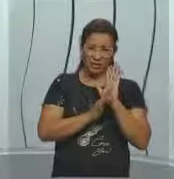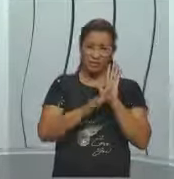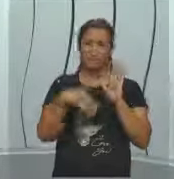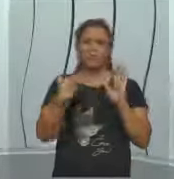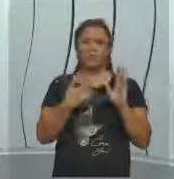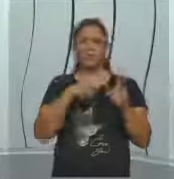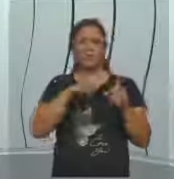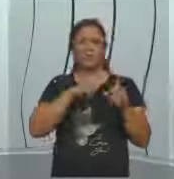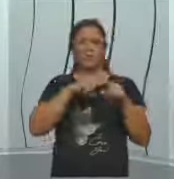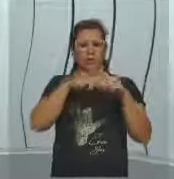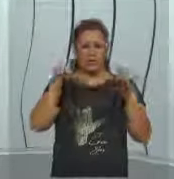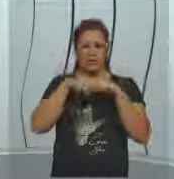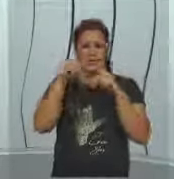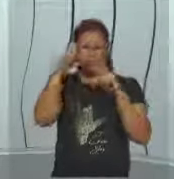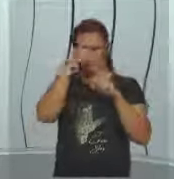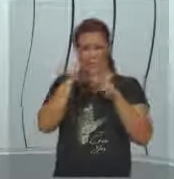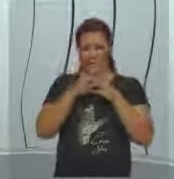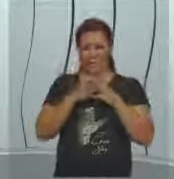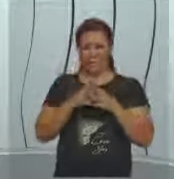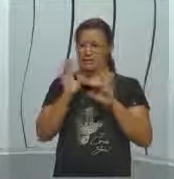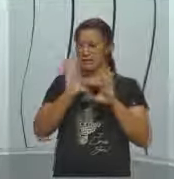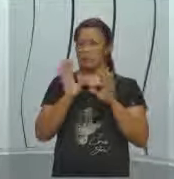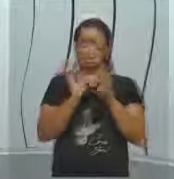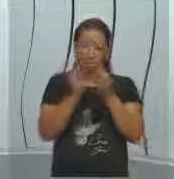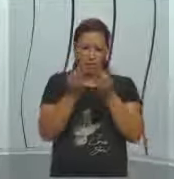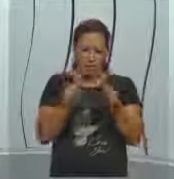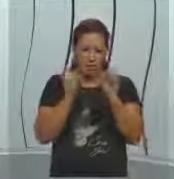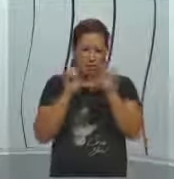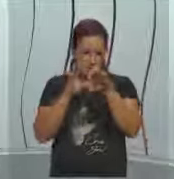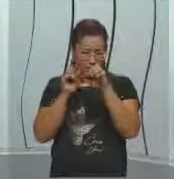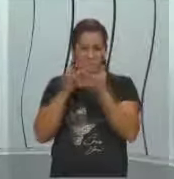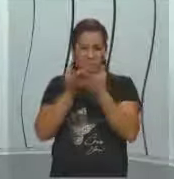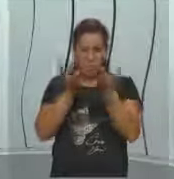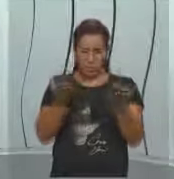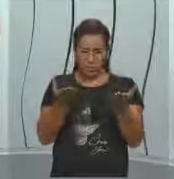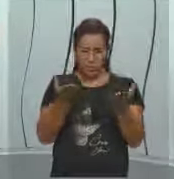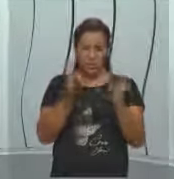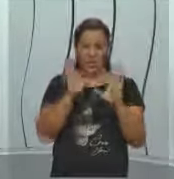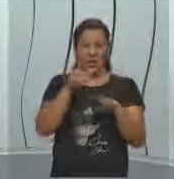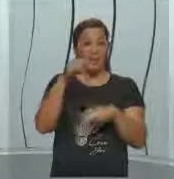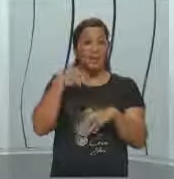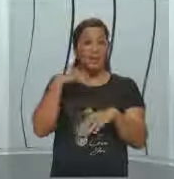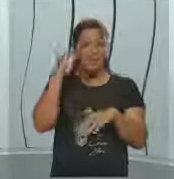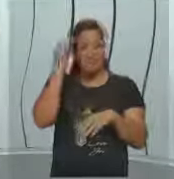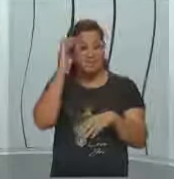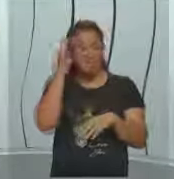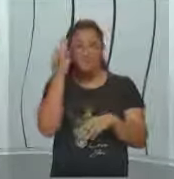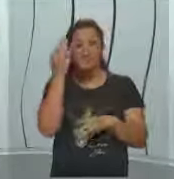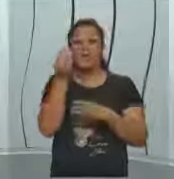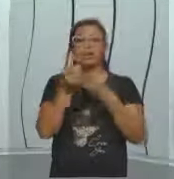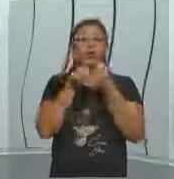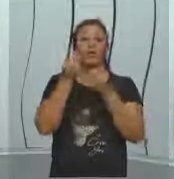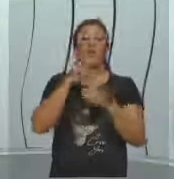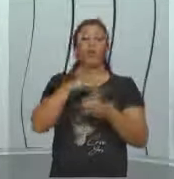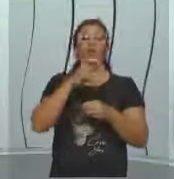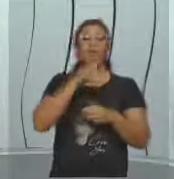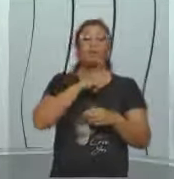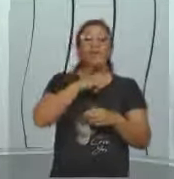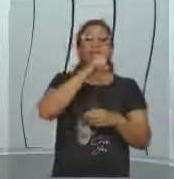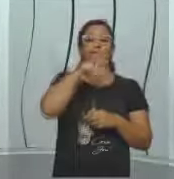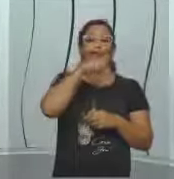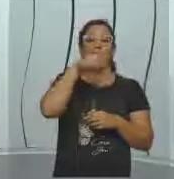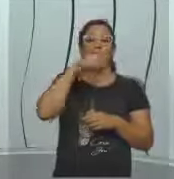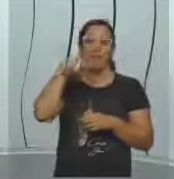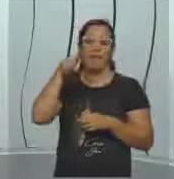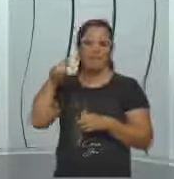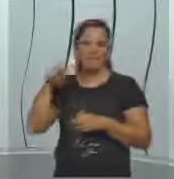com aqueles circuitos altamente complicados, vamos trabalhar com coisa muito mais simples, né? Mas só para vocês terem uma ideia de qual é a variação